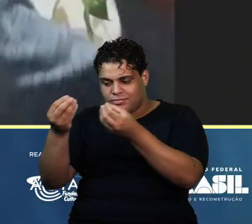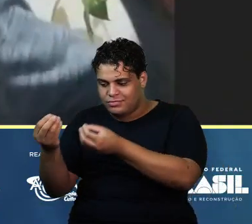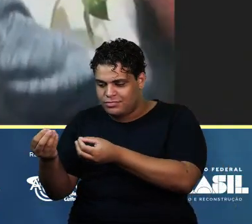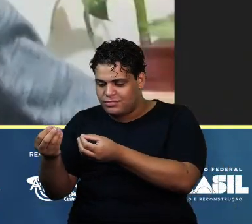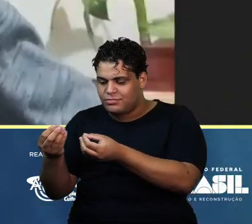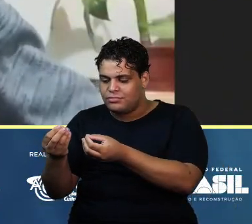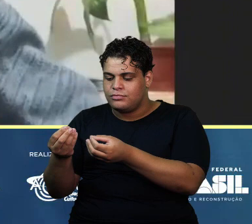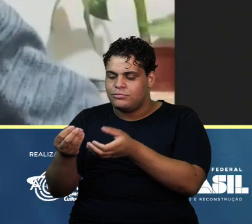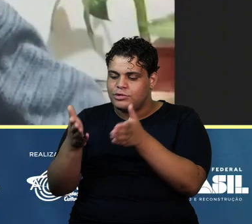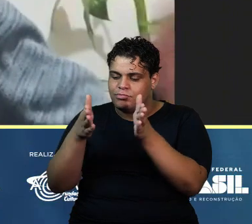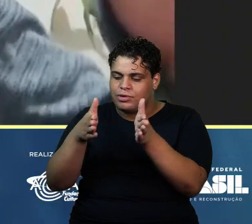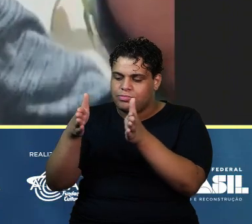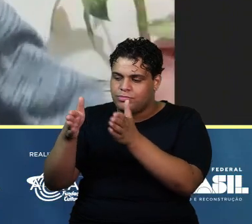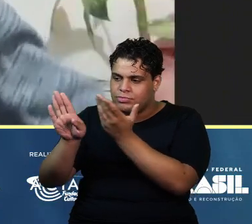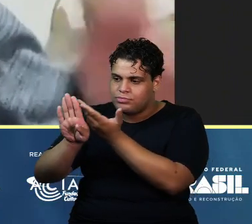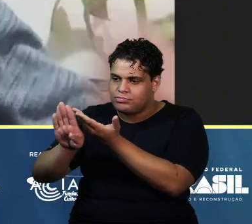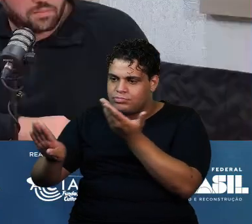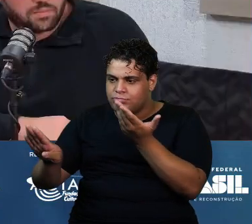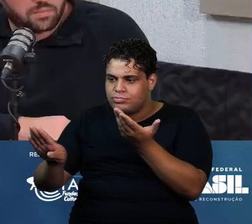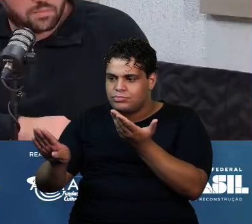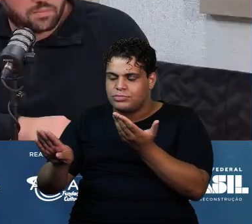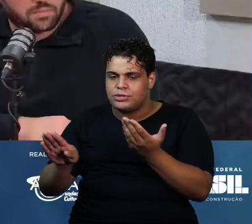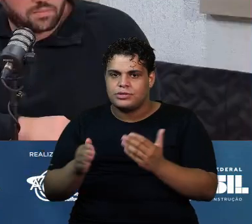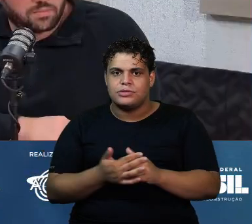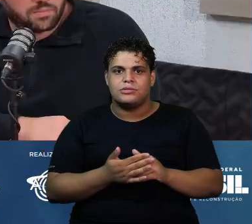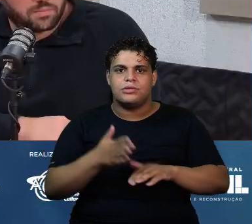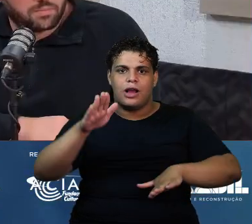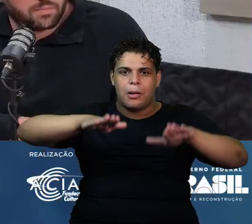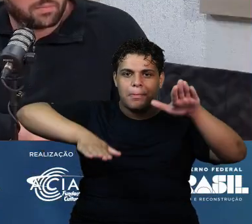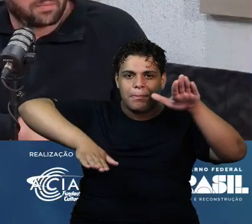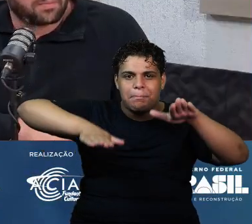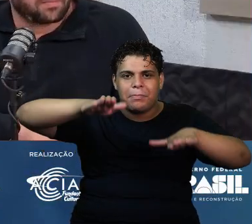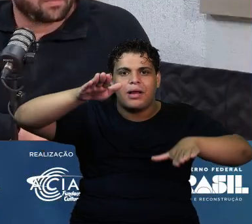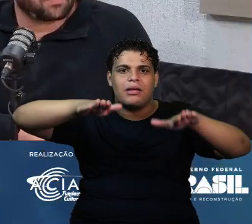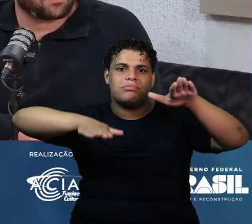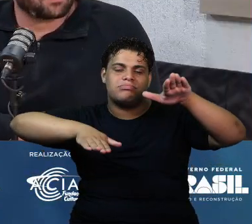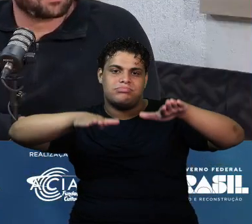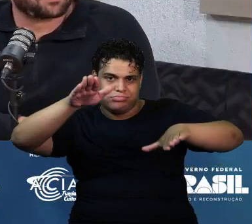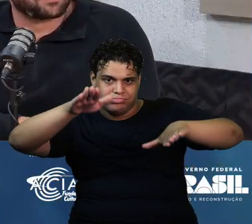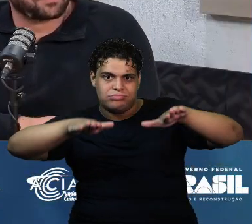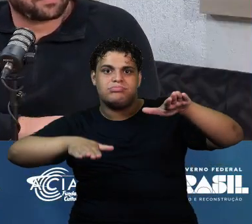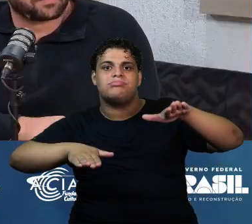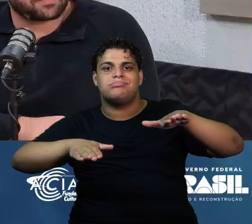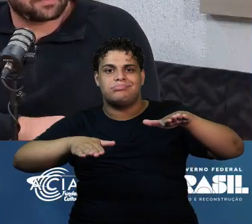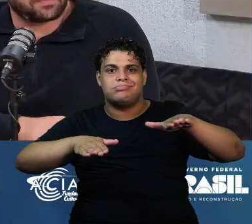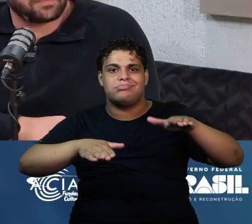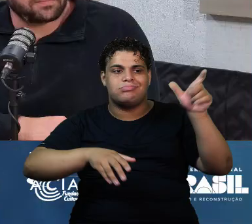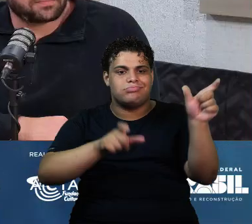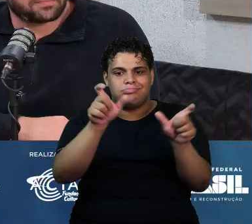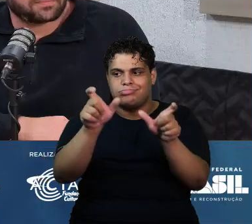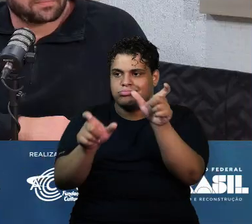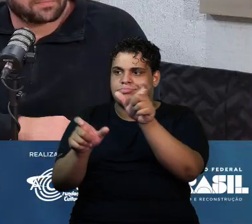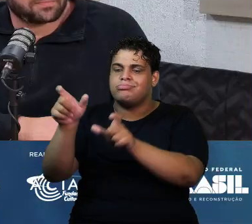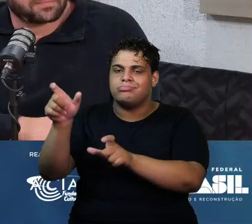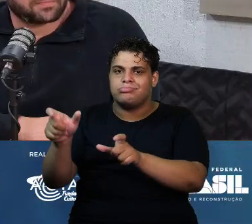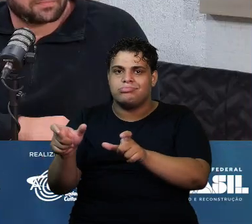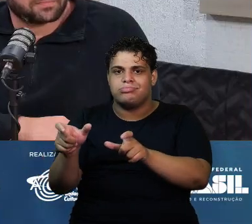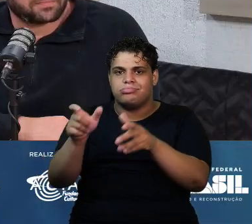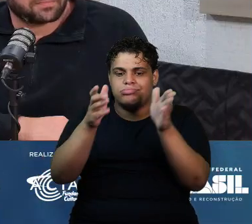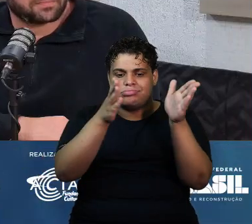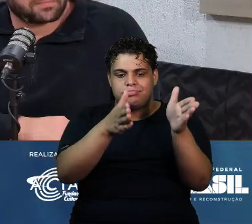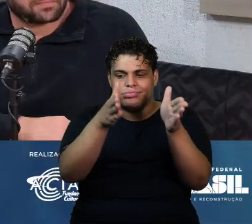triagem, faz a pesagem item por item, então a gente pesa todos os plásticos, todos os ferros, todos e separa, e